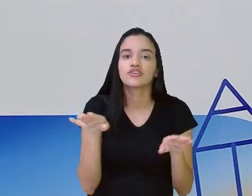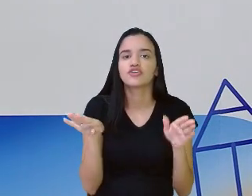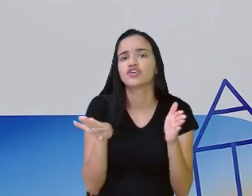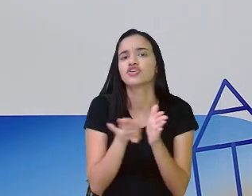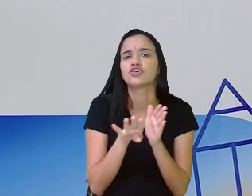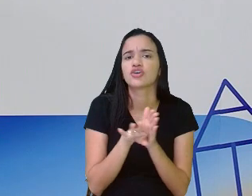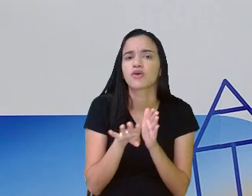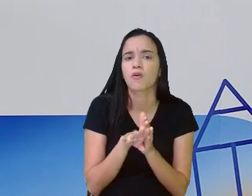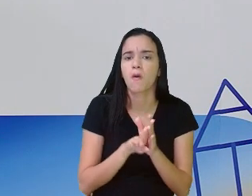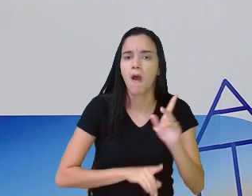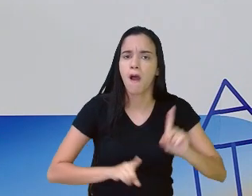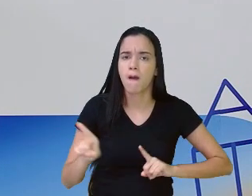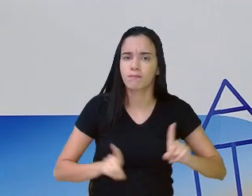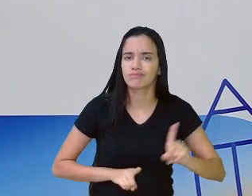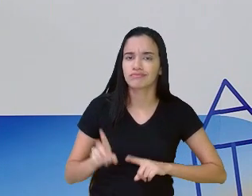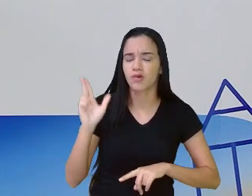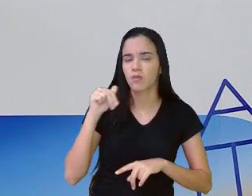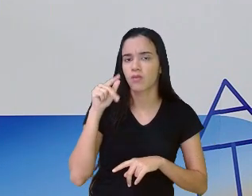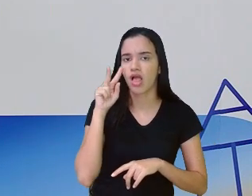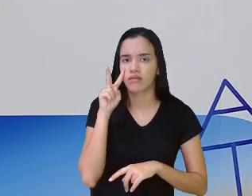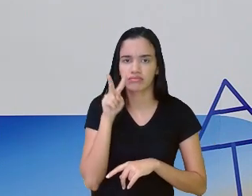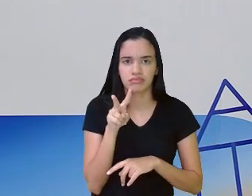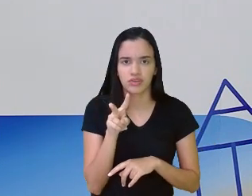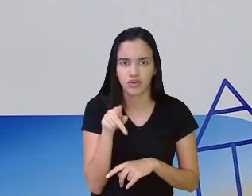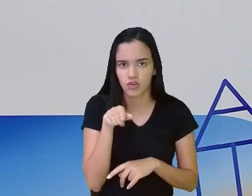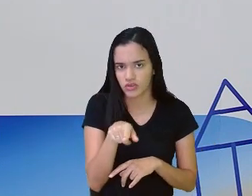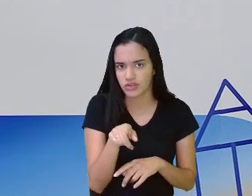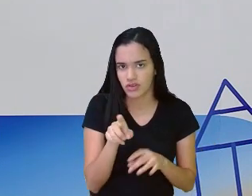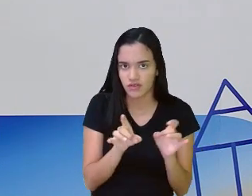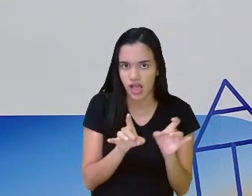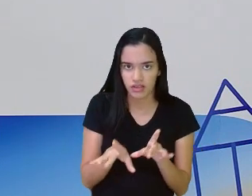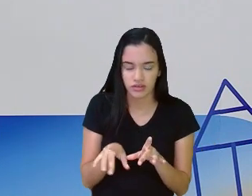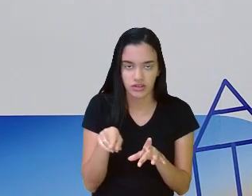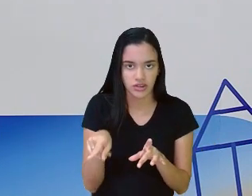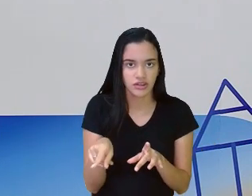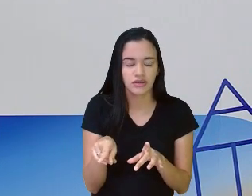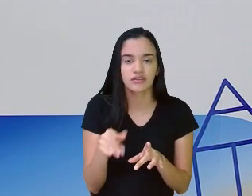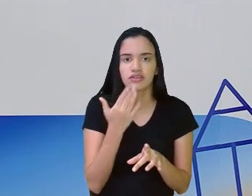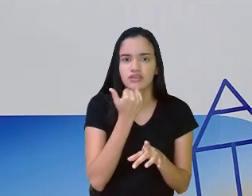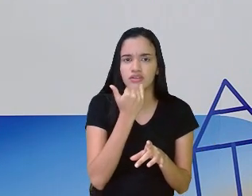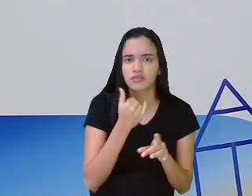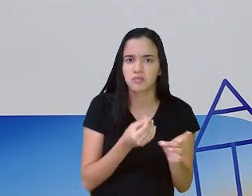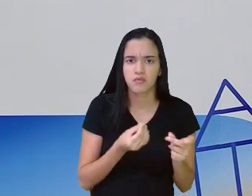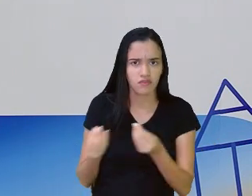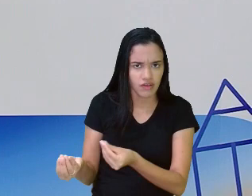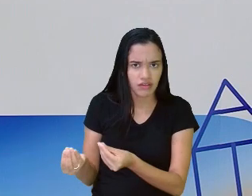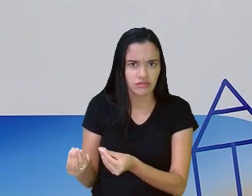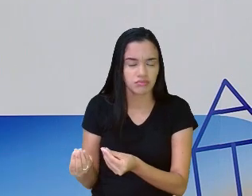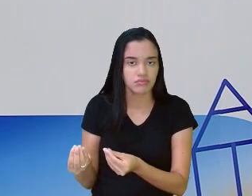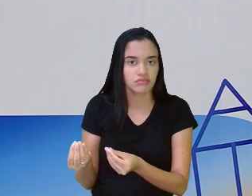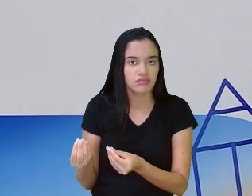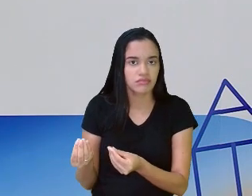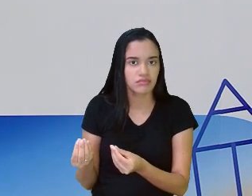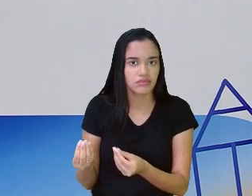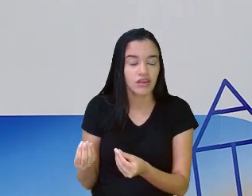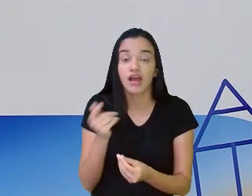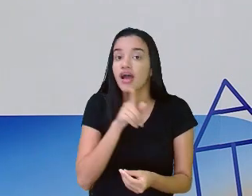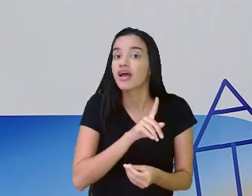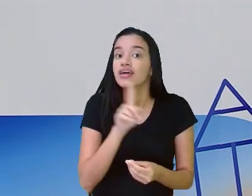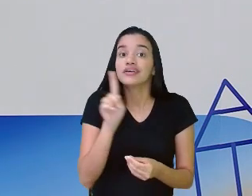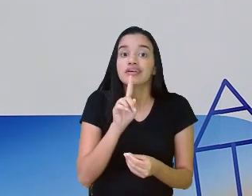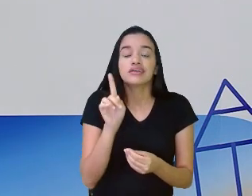prima sua que você nunca mais viu. Você vai deixar ela sem comer um pedacinho de pizza? De jeito nenhum.